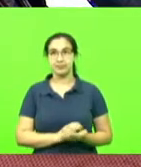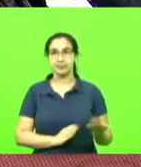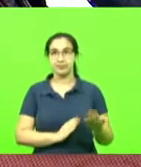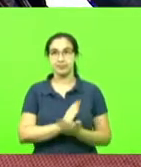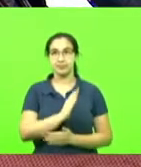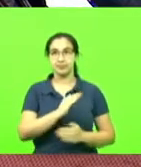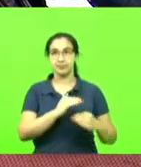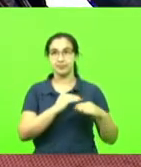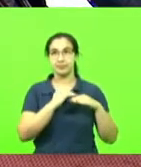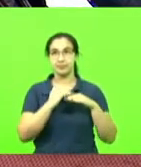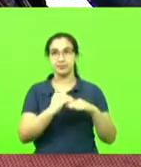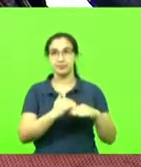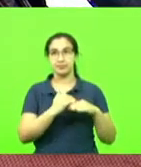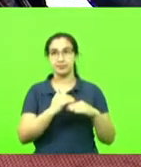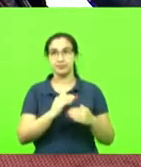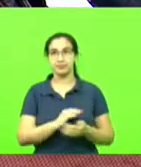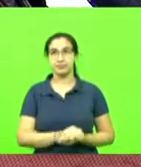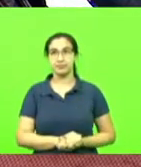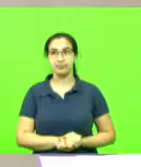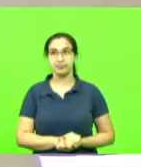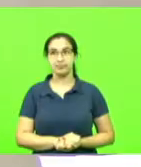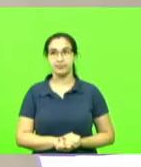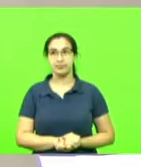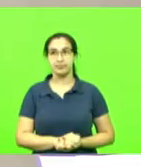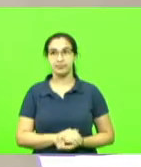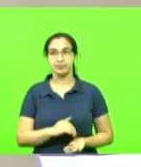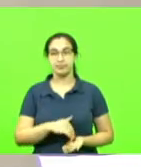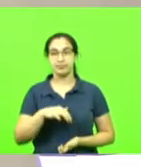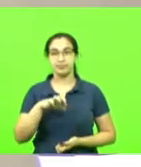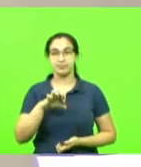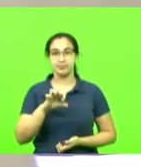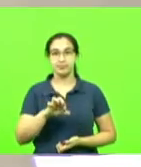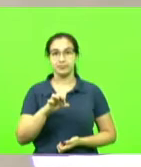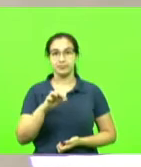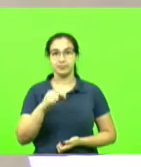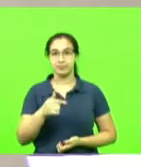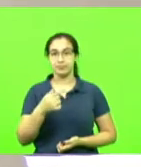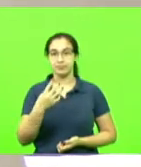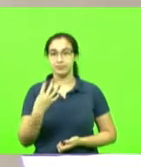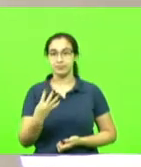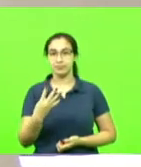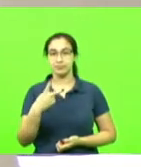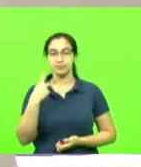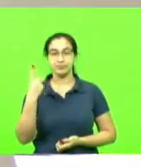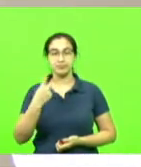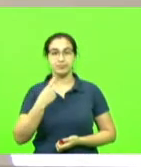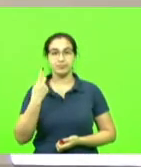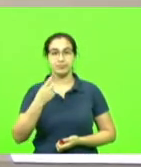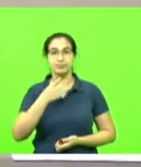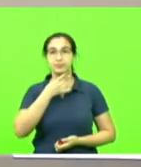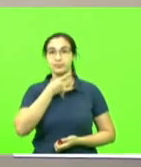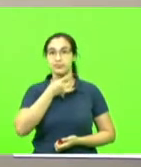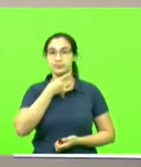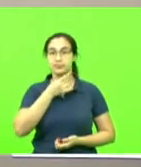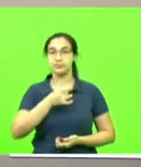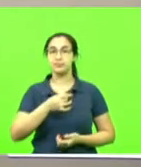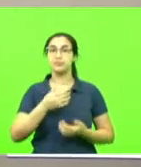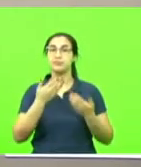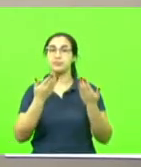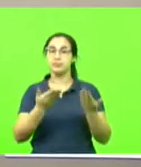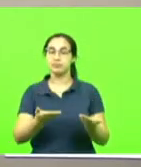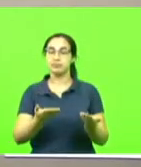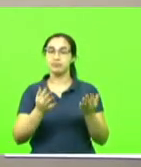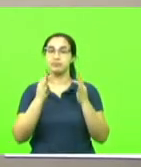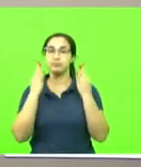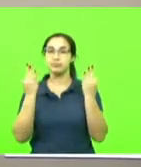Aprovado também por unanimidade. Moção número 974, deputado Valdir Cobalcini, manifestando aos familiares